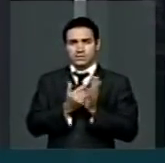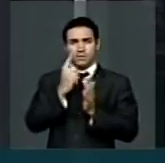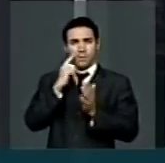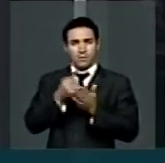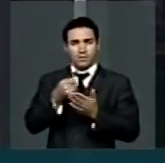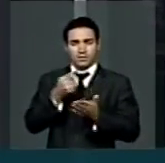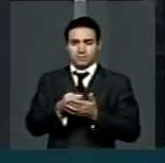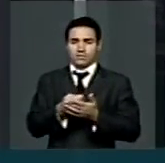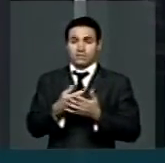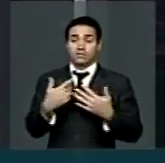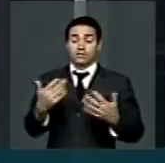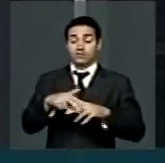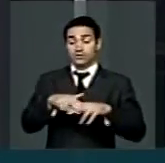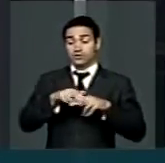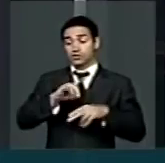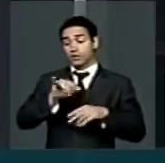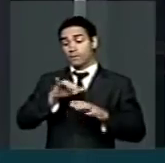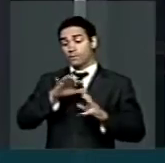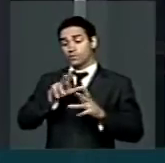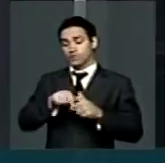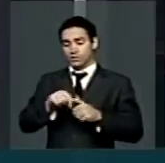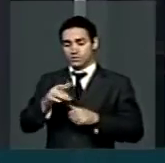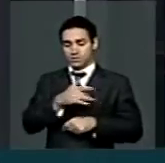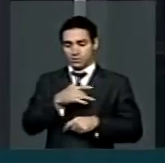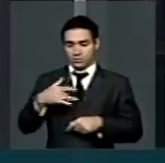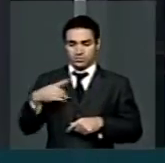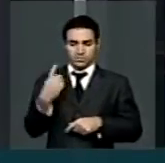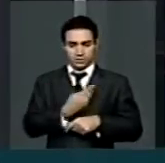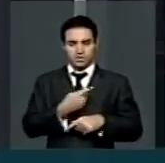Mundial da Saúde, nós temos que fazer...